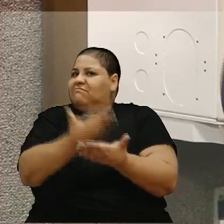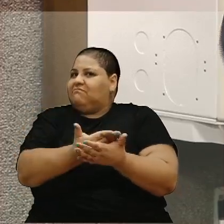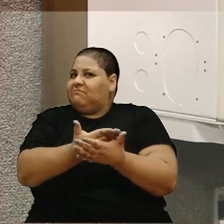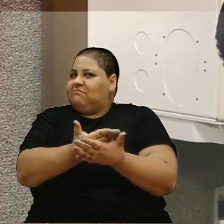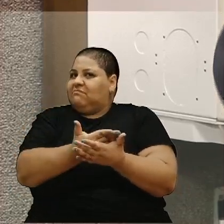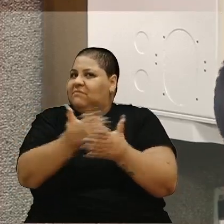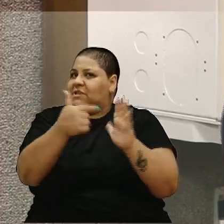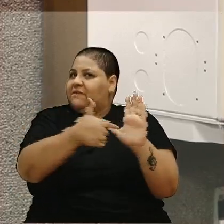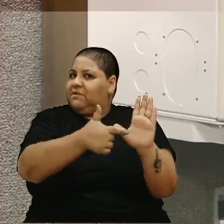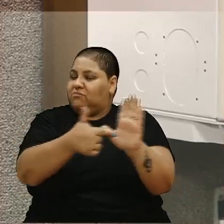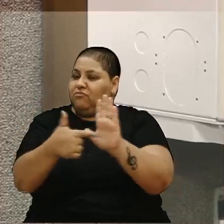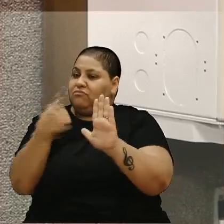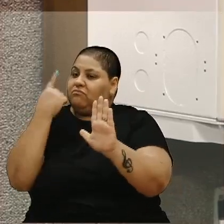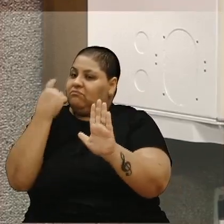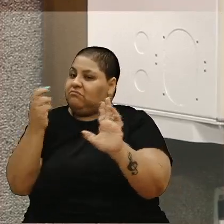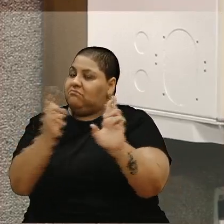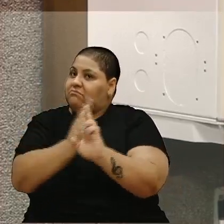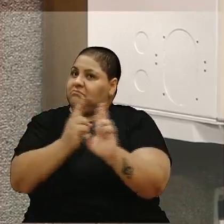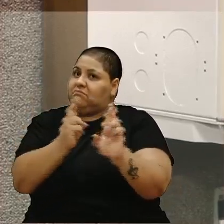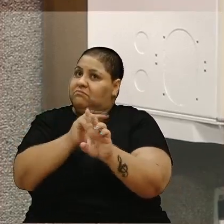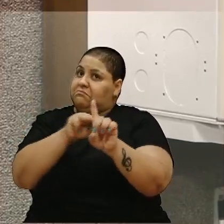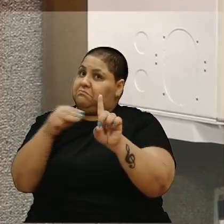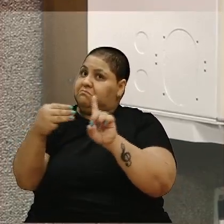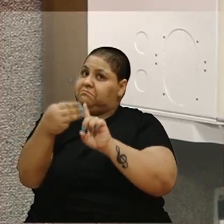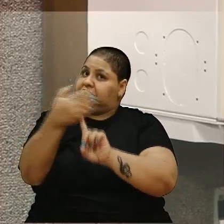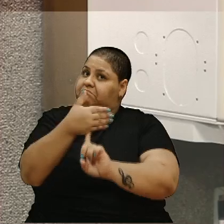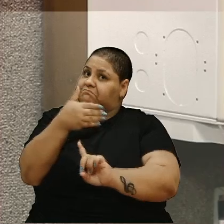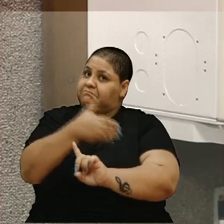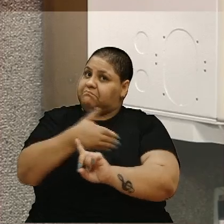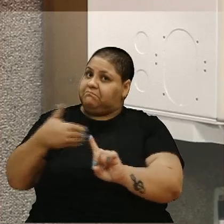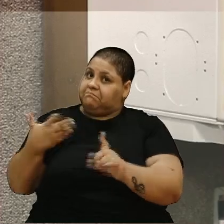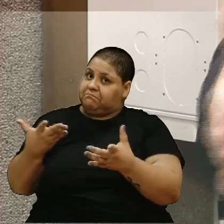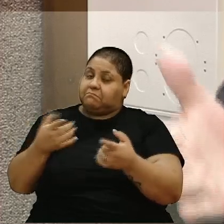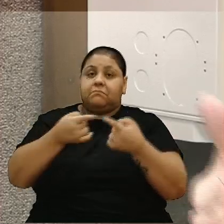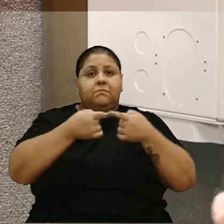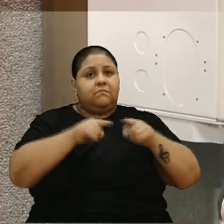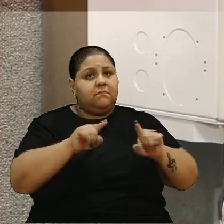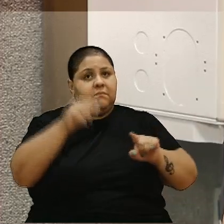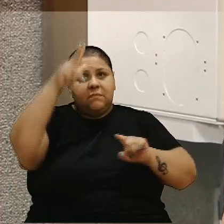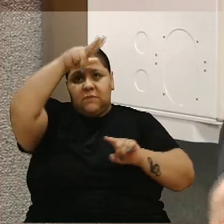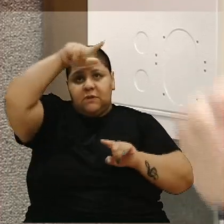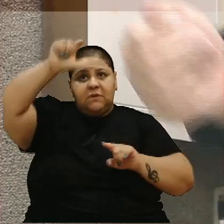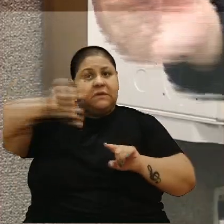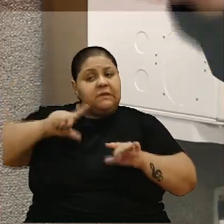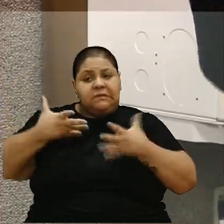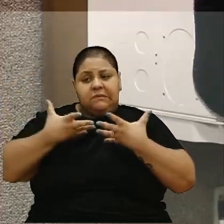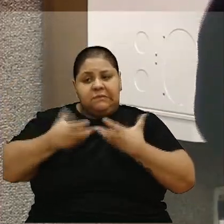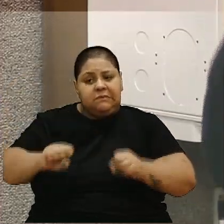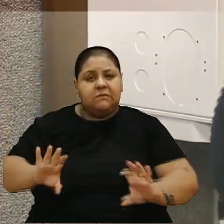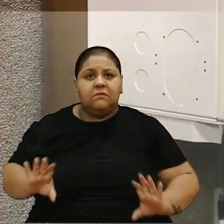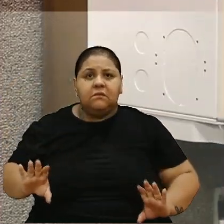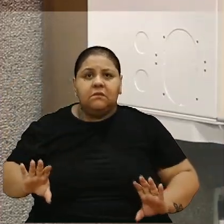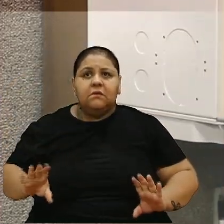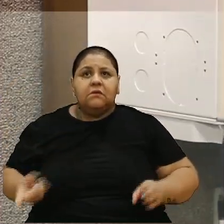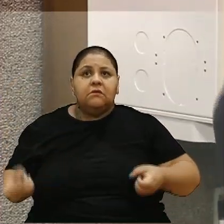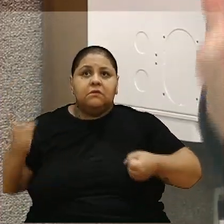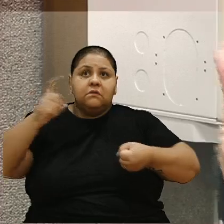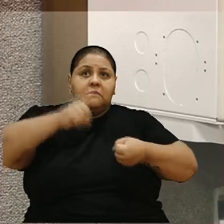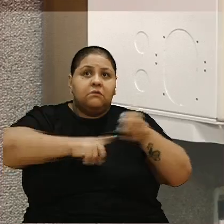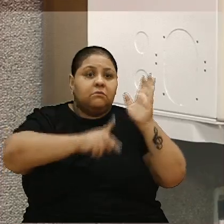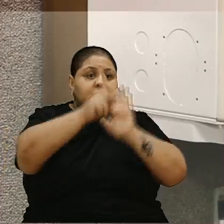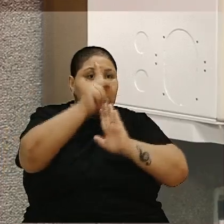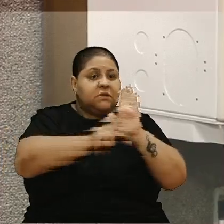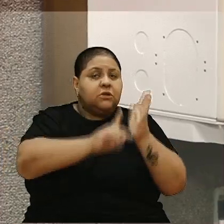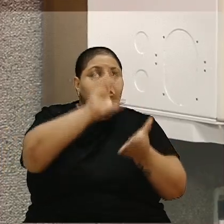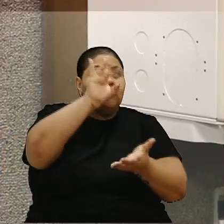aparecer interessado com relação à questão do mercado público. Tá? Mas aí a prefeitura tem que assumir, e aí voltar ao projeto original